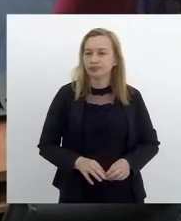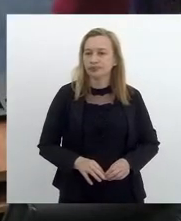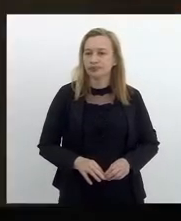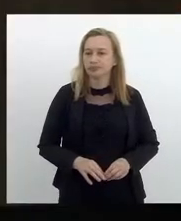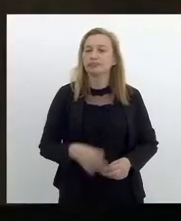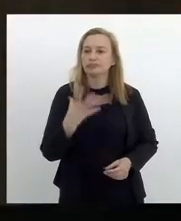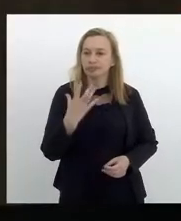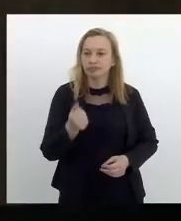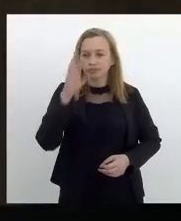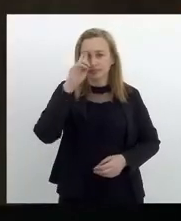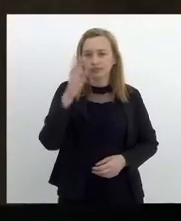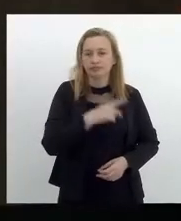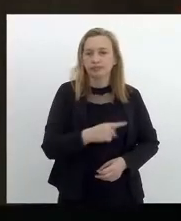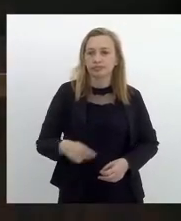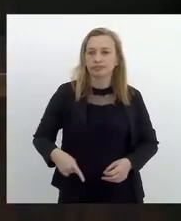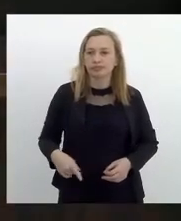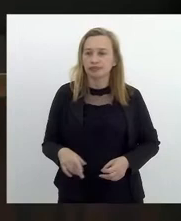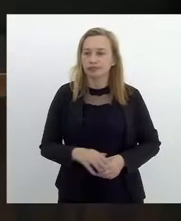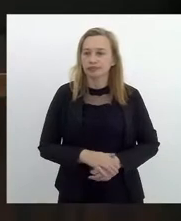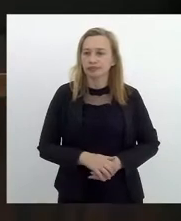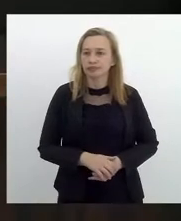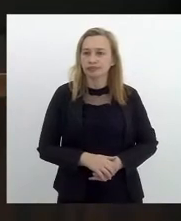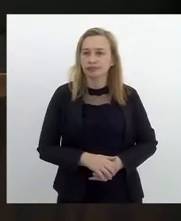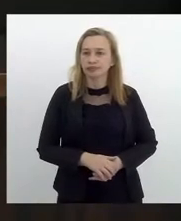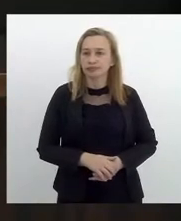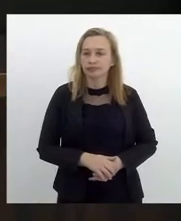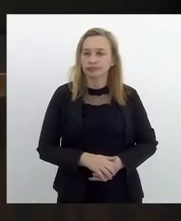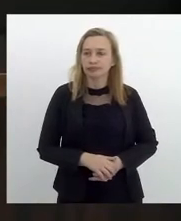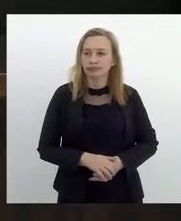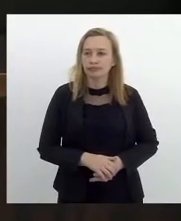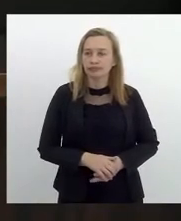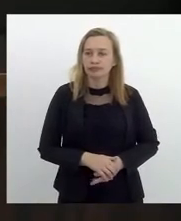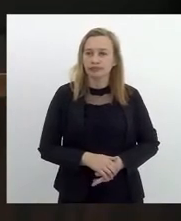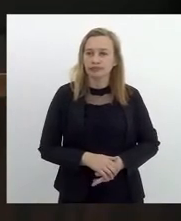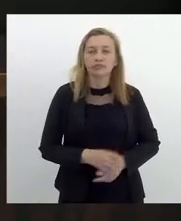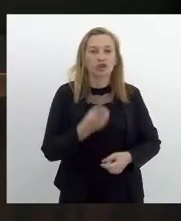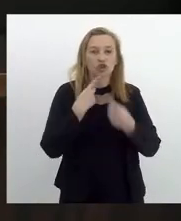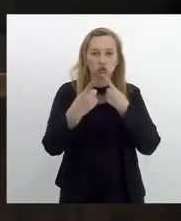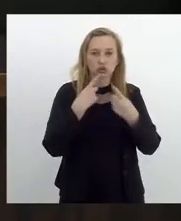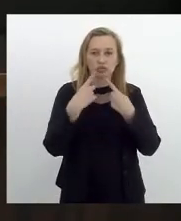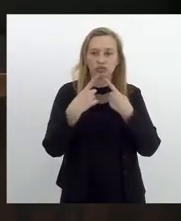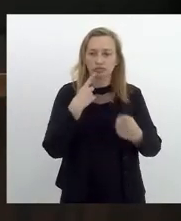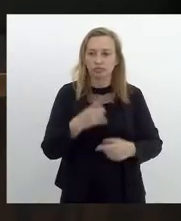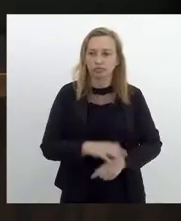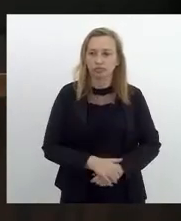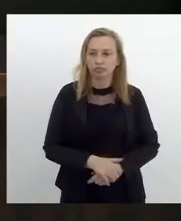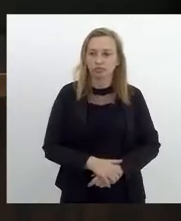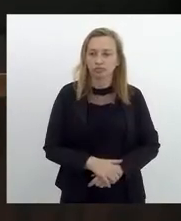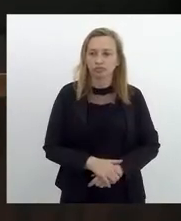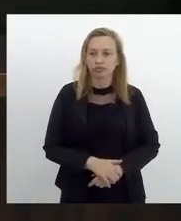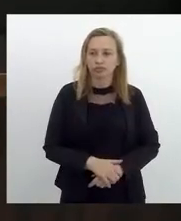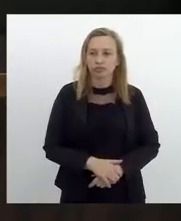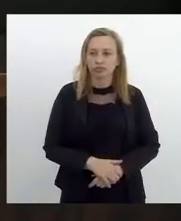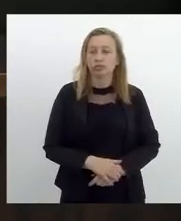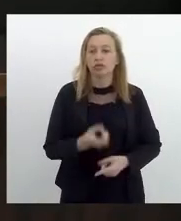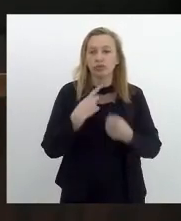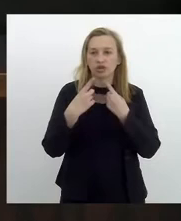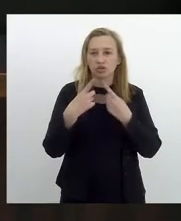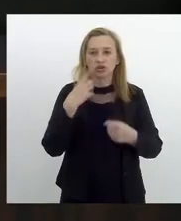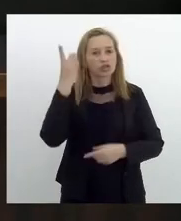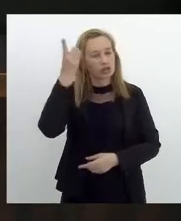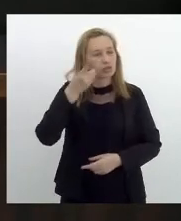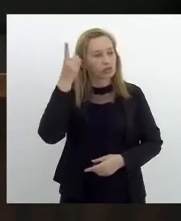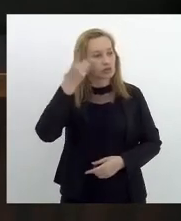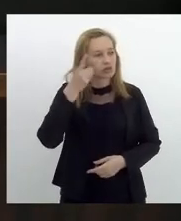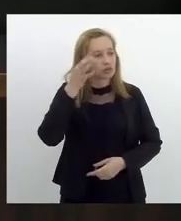Parecer favorável, presidente. Com os pareceres emitidos em discussão. Para discutir,